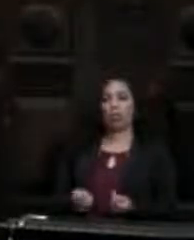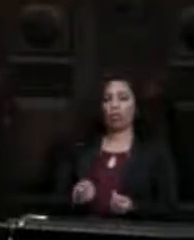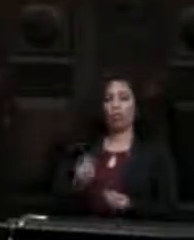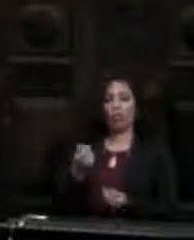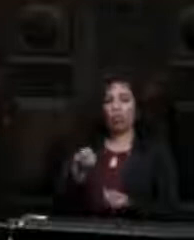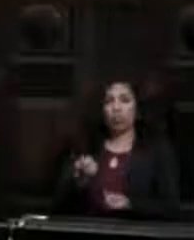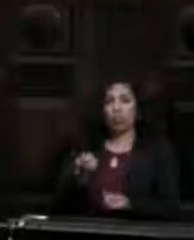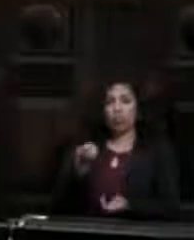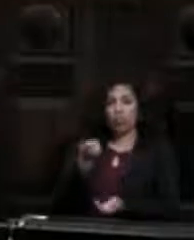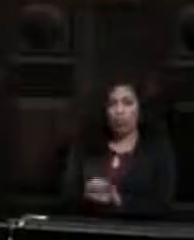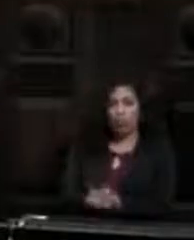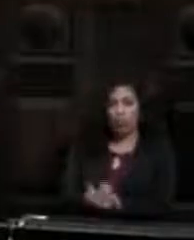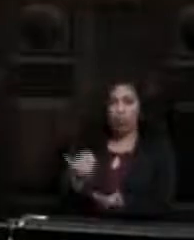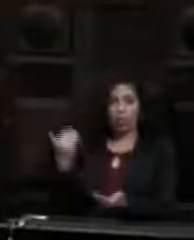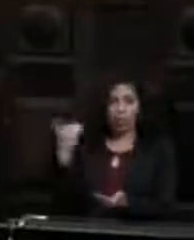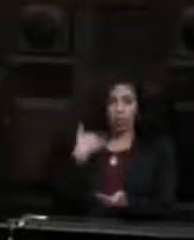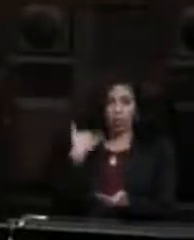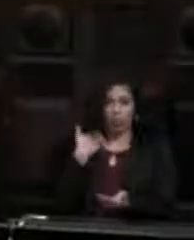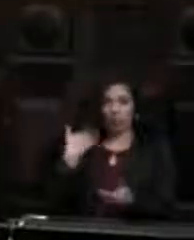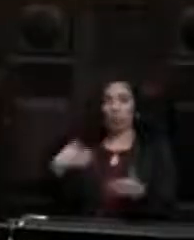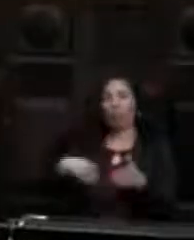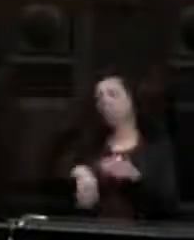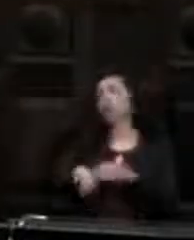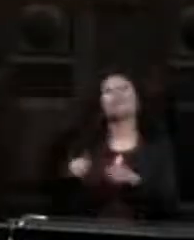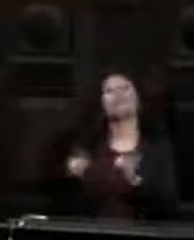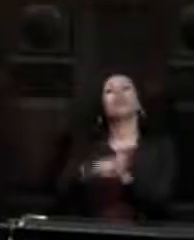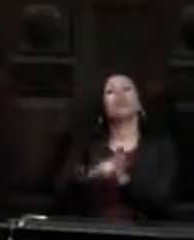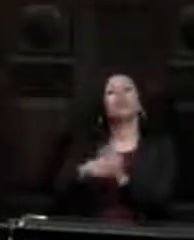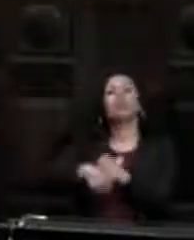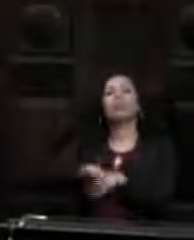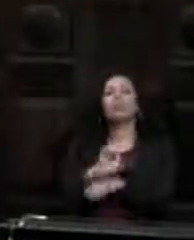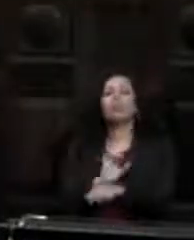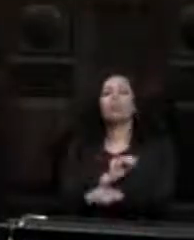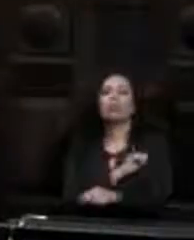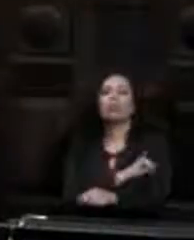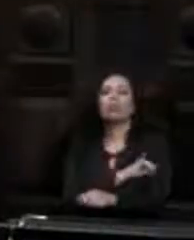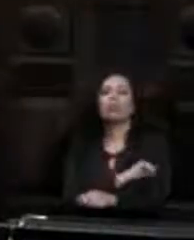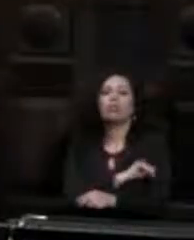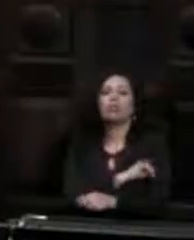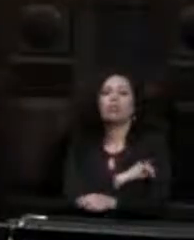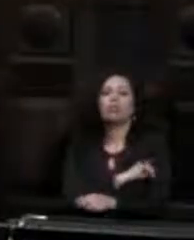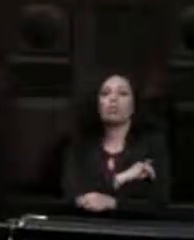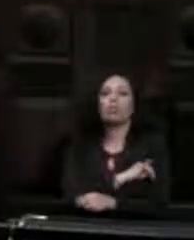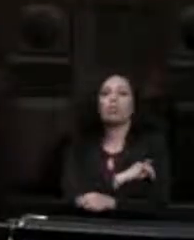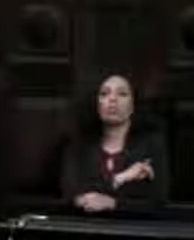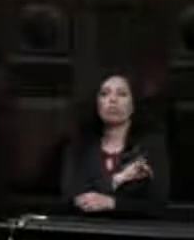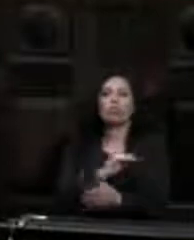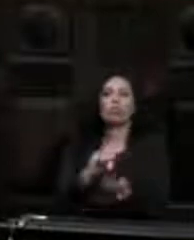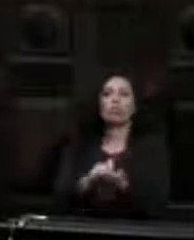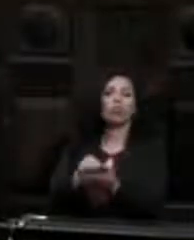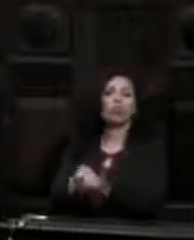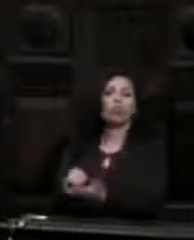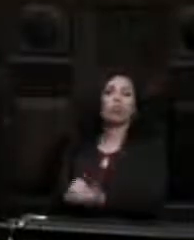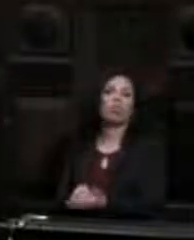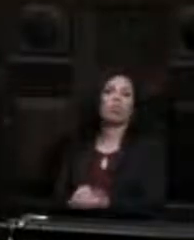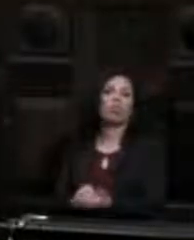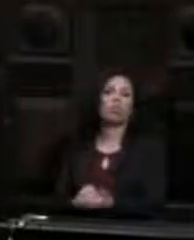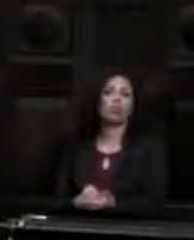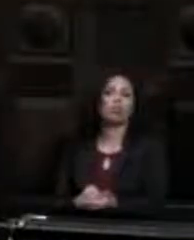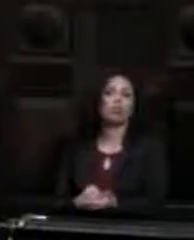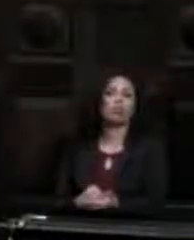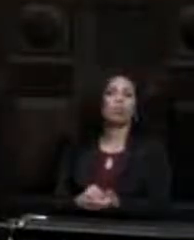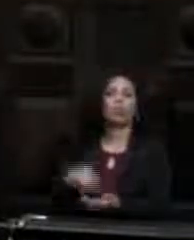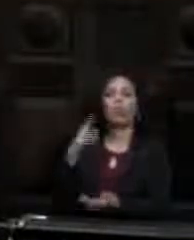Estado, então cria uma situação onde o